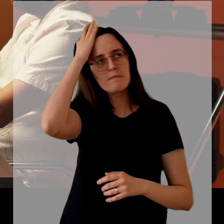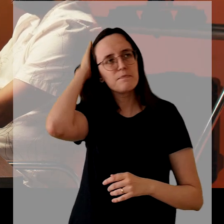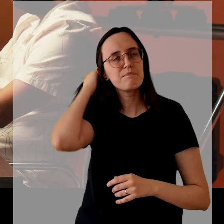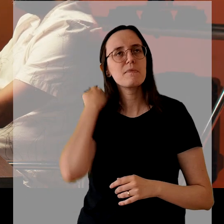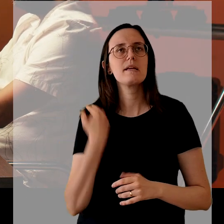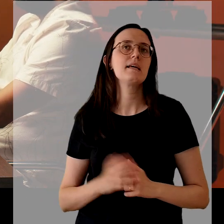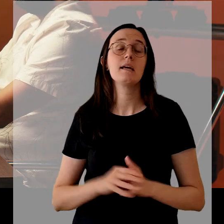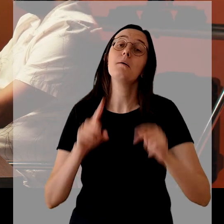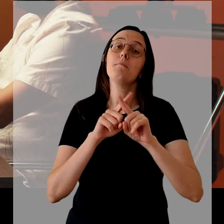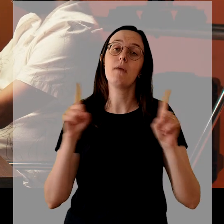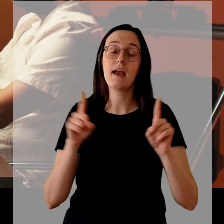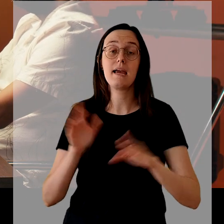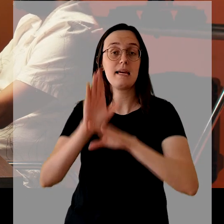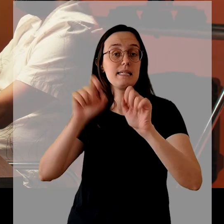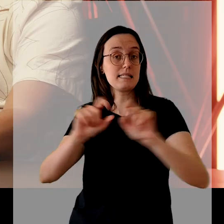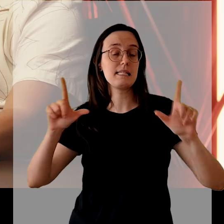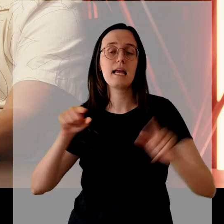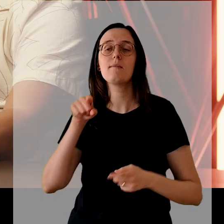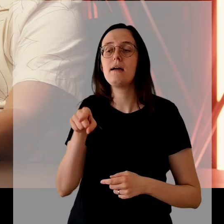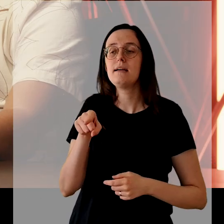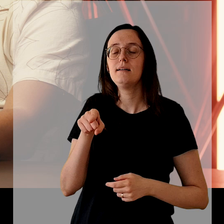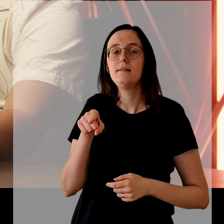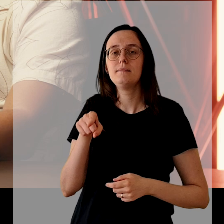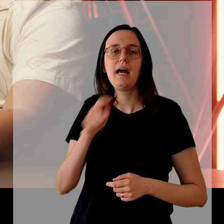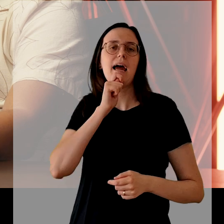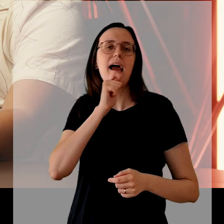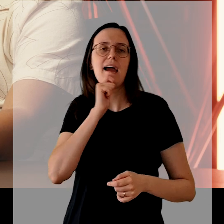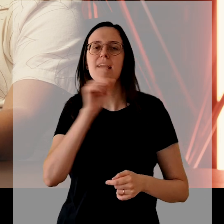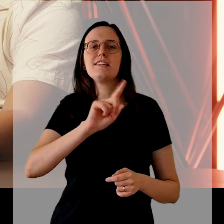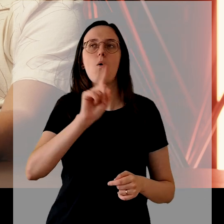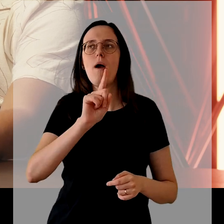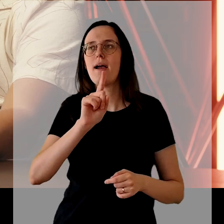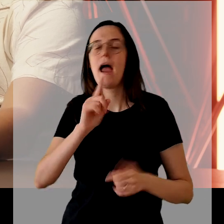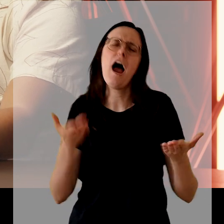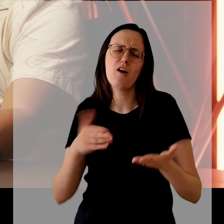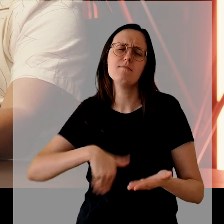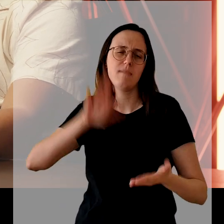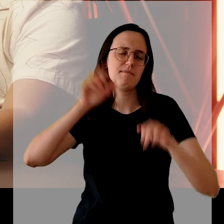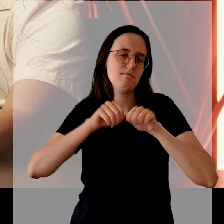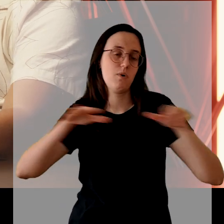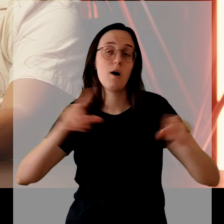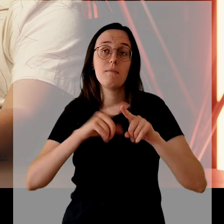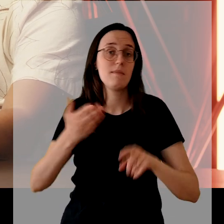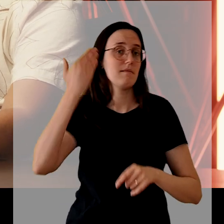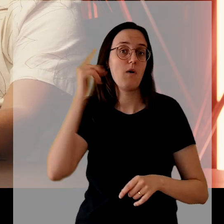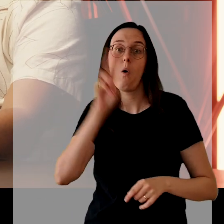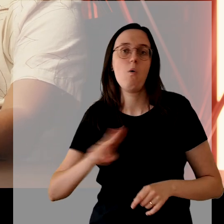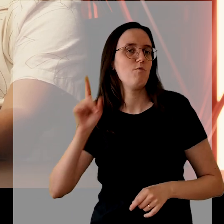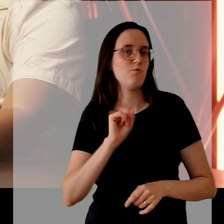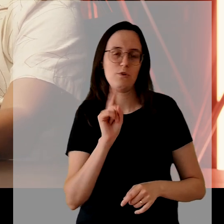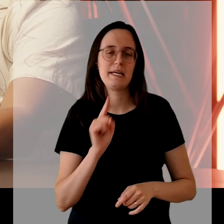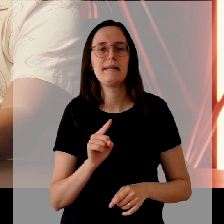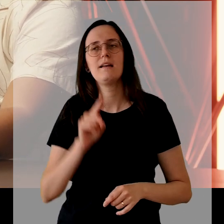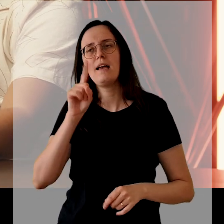verdade. Mas no cinema ainda não era tão... Agora já está mais popularizado, mas ainda não era tão